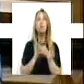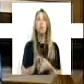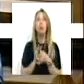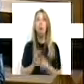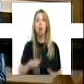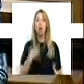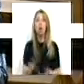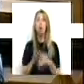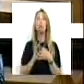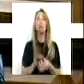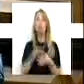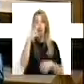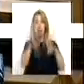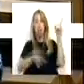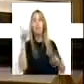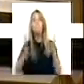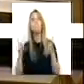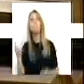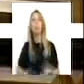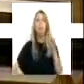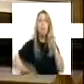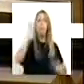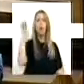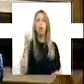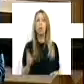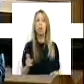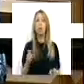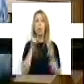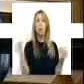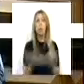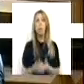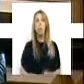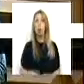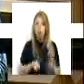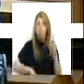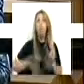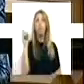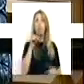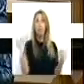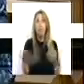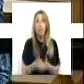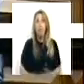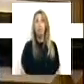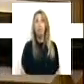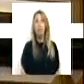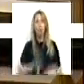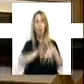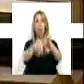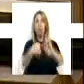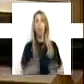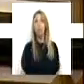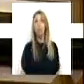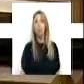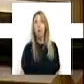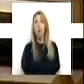à solidariedade com pessoas que fogem da morte, que fogem da morte e da destruição e